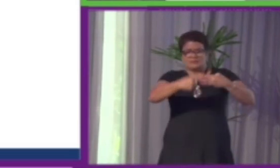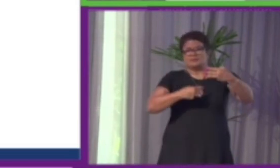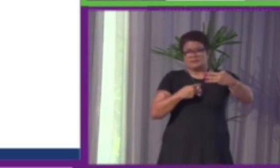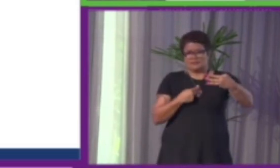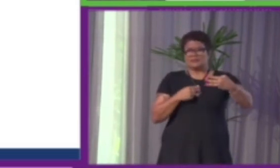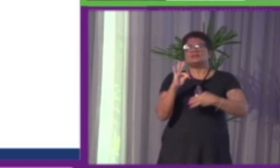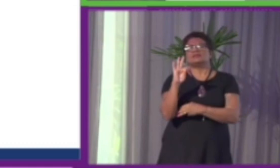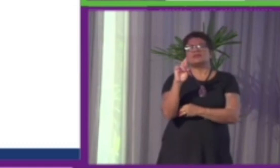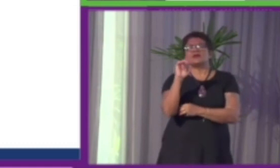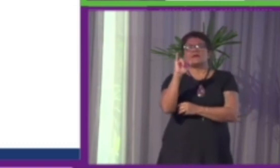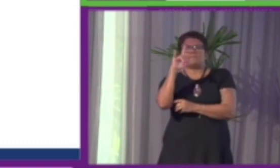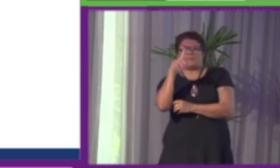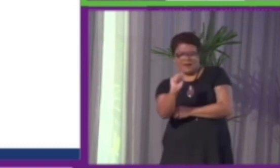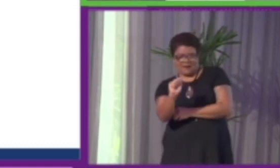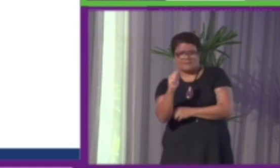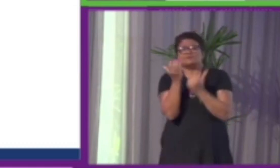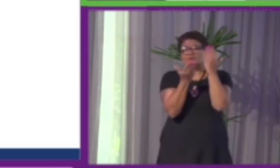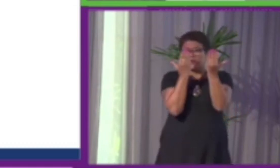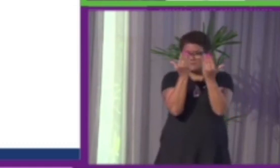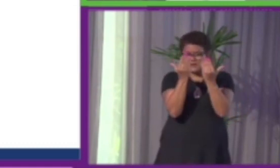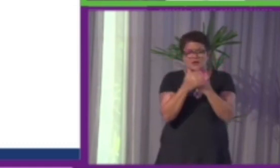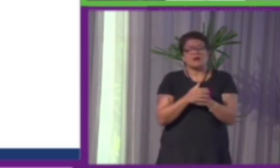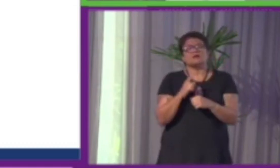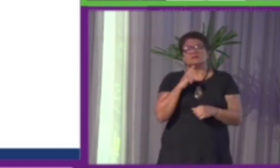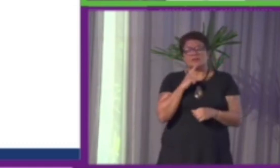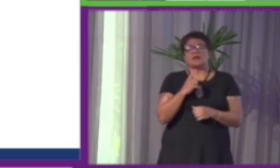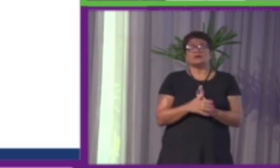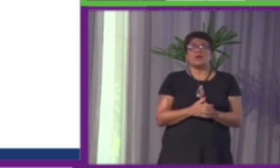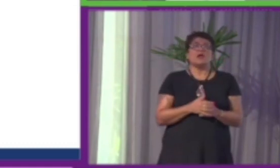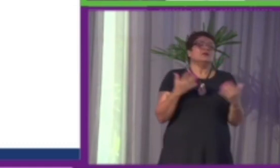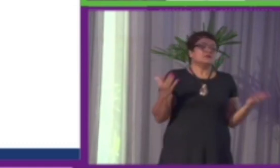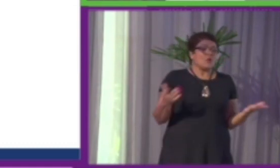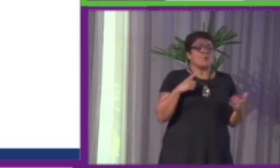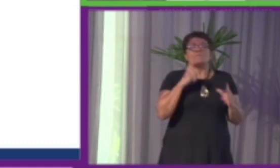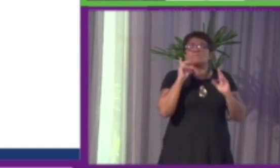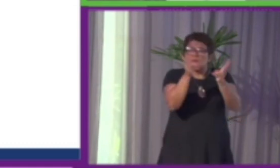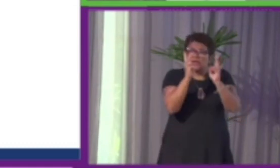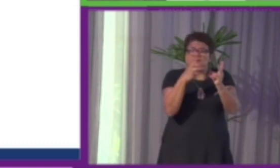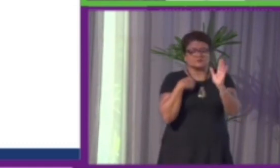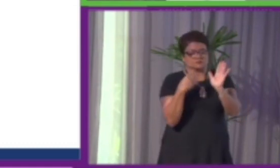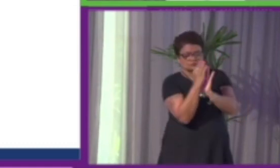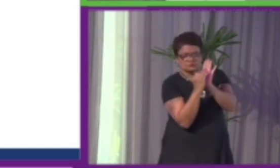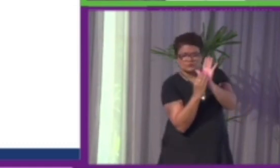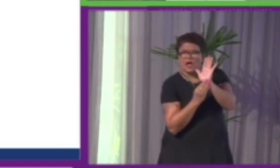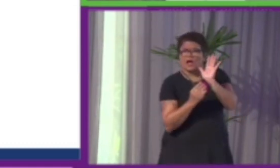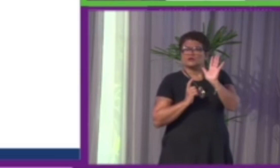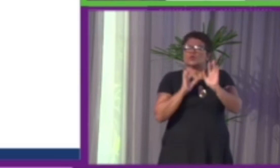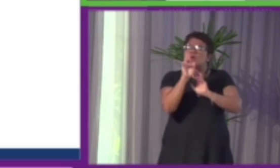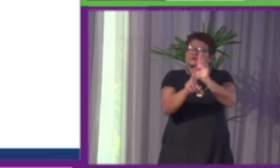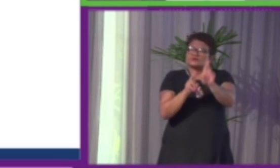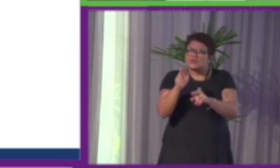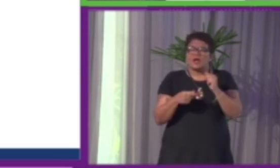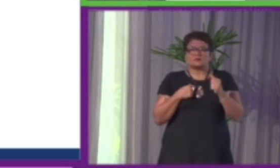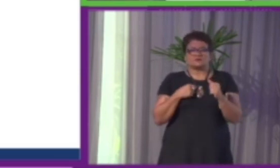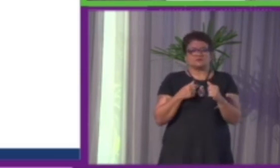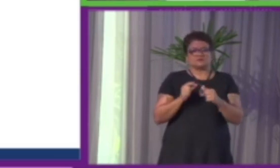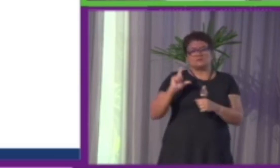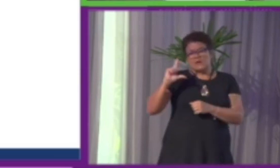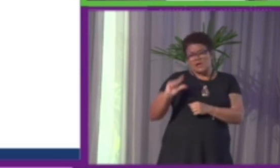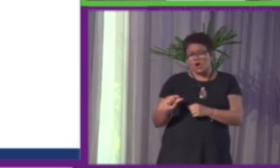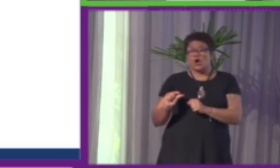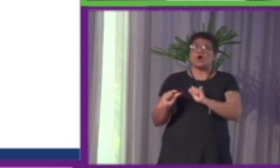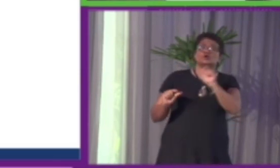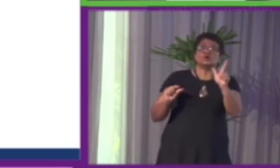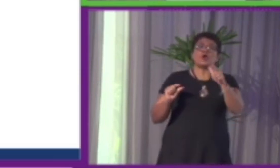isso pelo menos mostra que na nossa realidade a gente tem os mesmos dados, ou às vezes até com resultados melhores do que os publicados